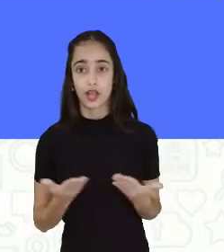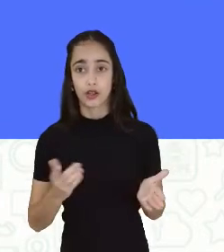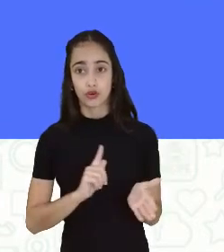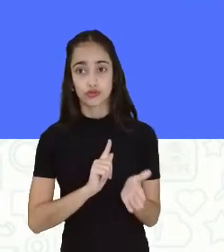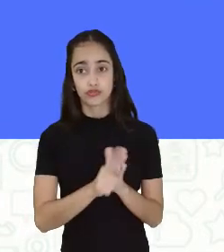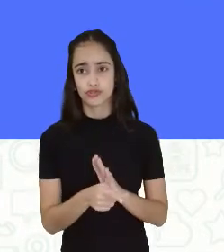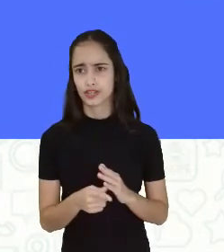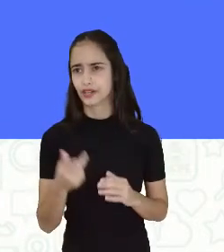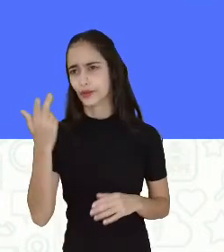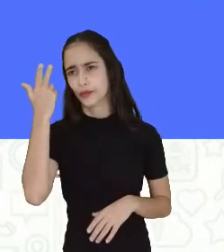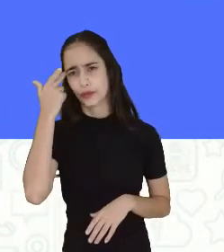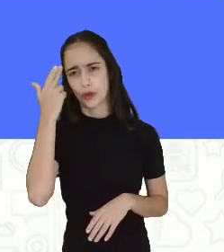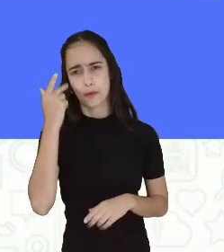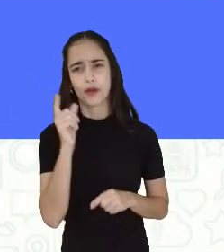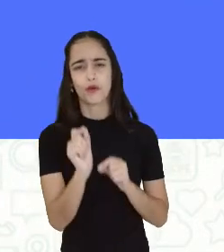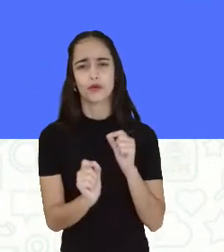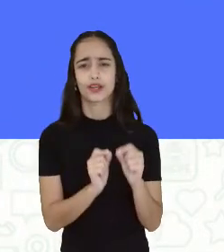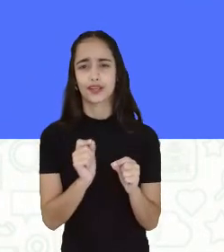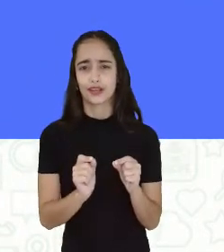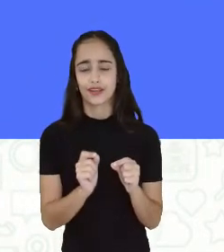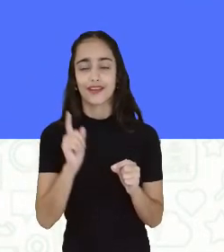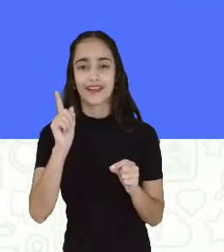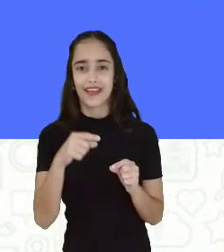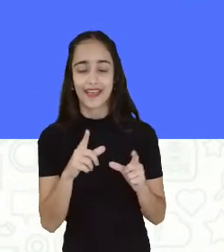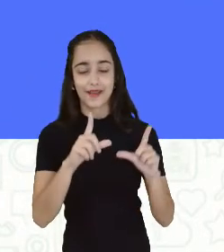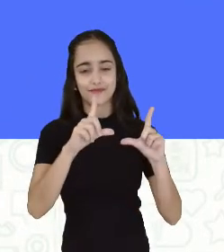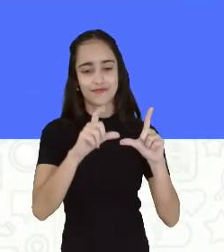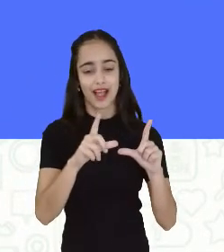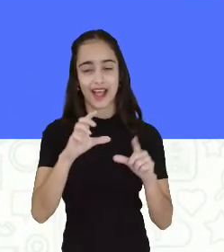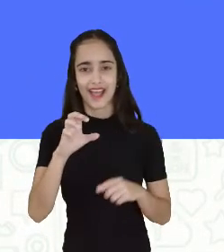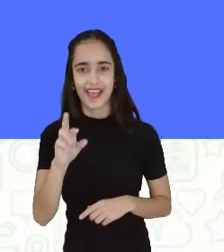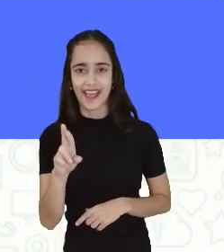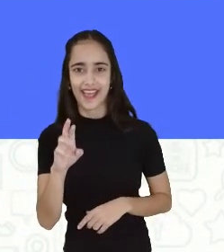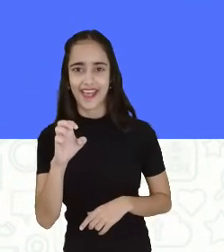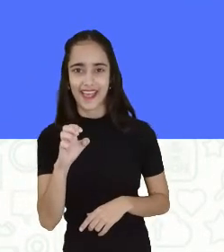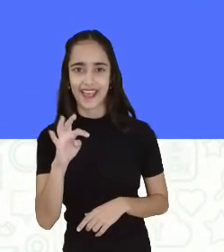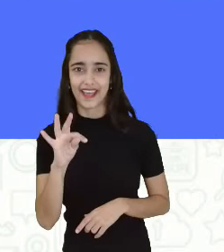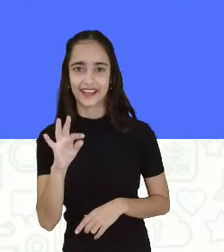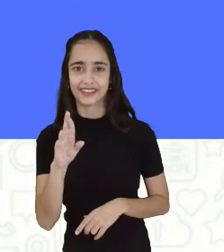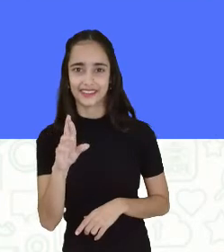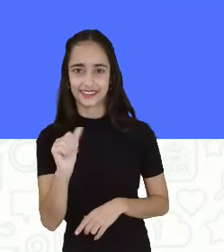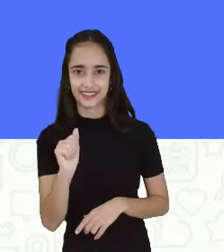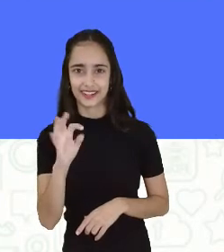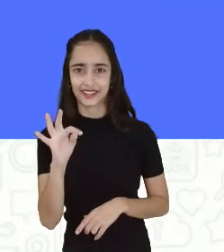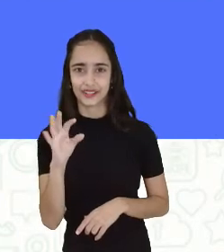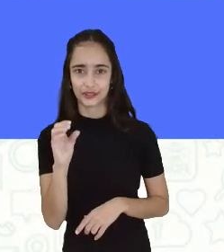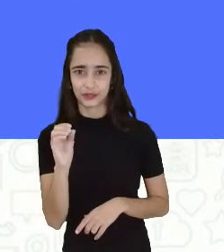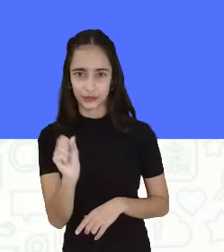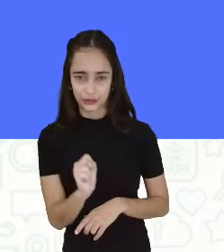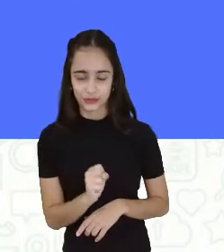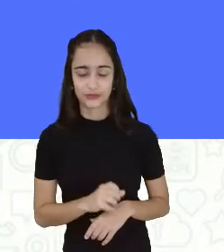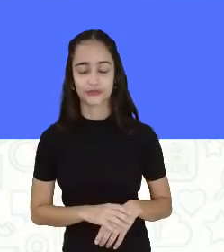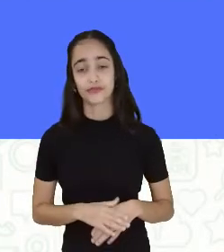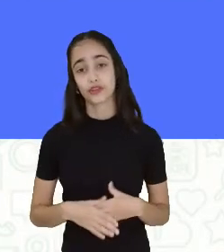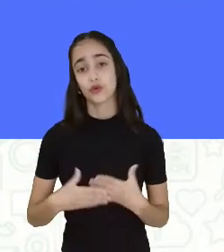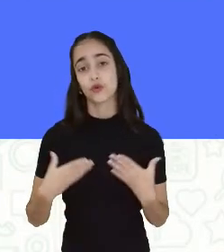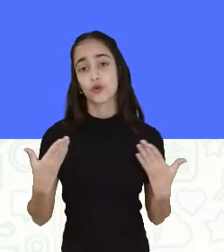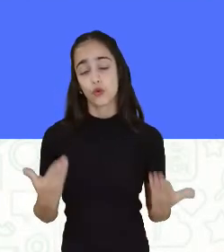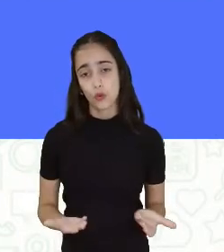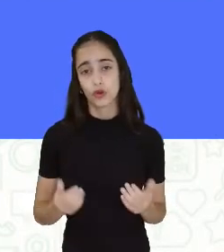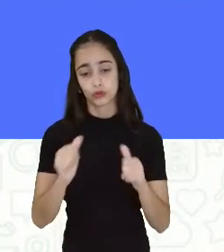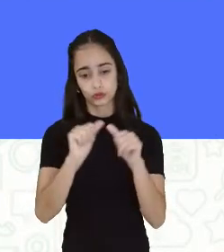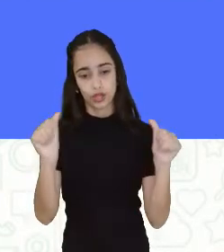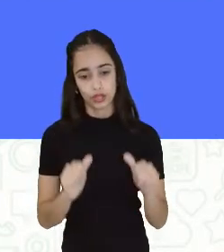representação do corpo são os retratos e os auto-retratos o retrato é quando o artista